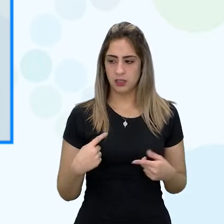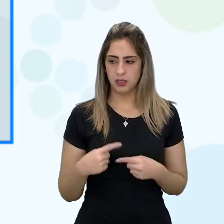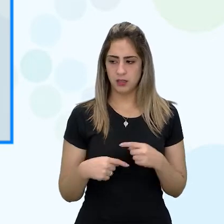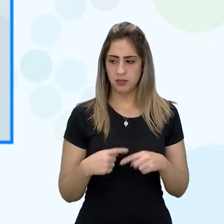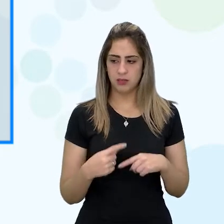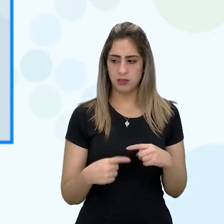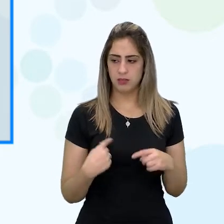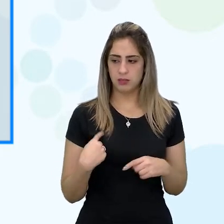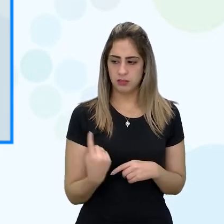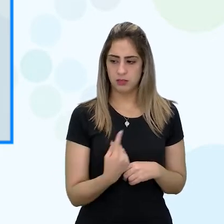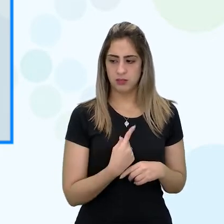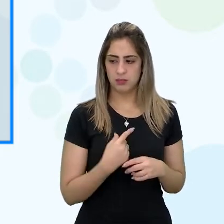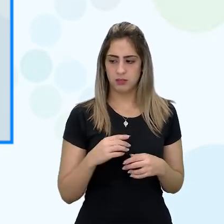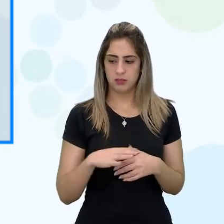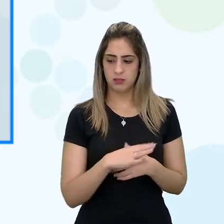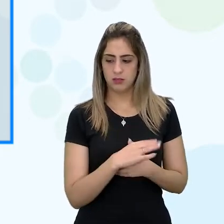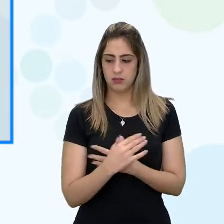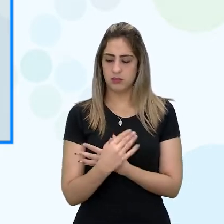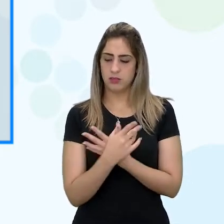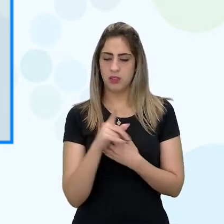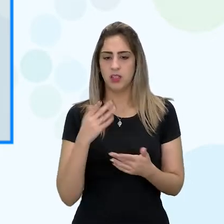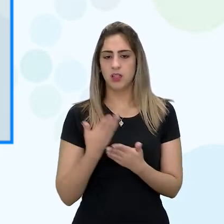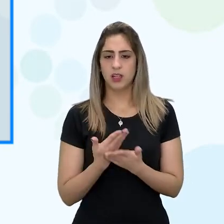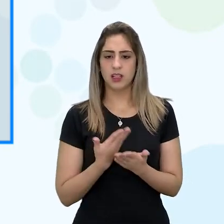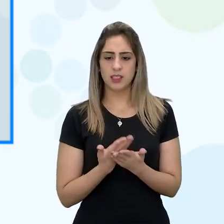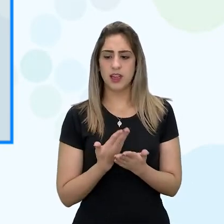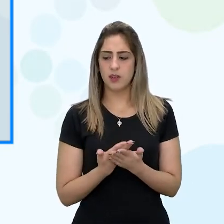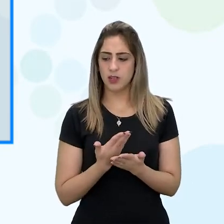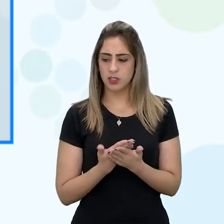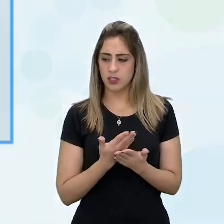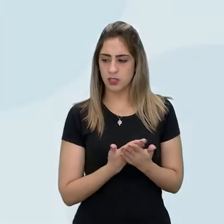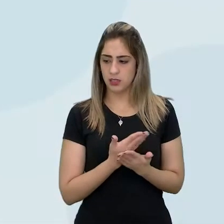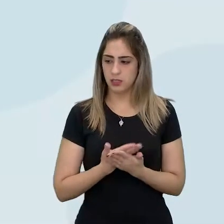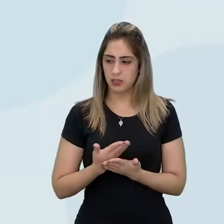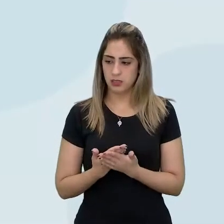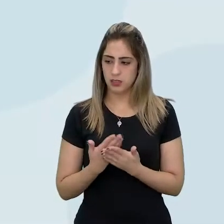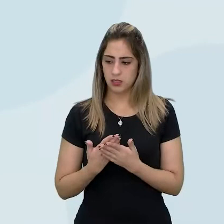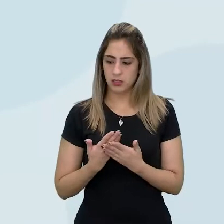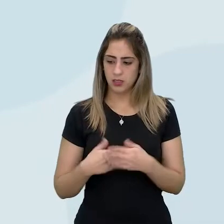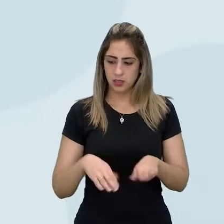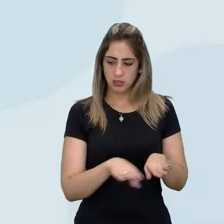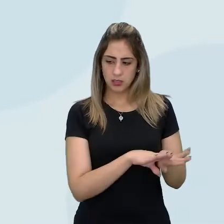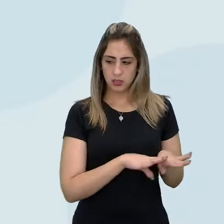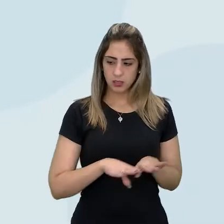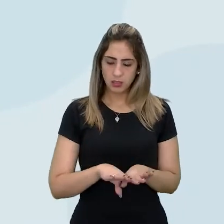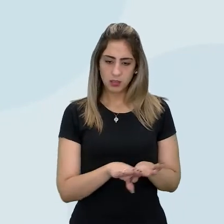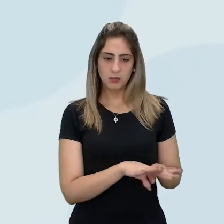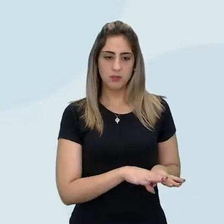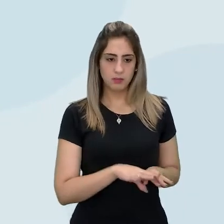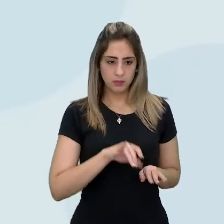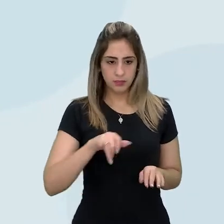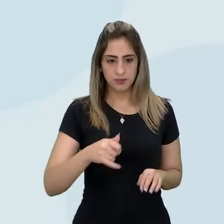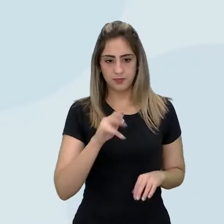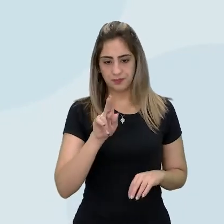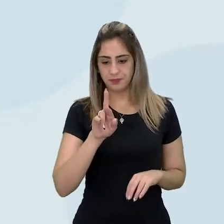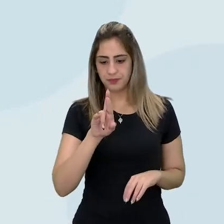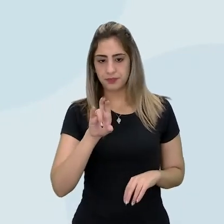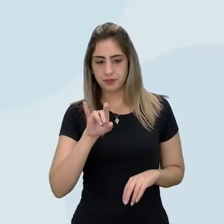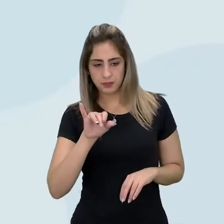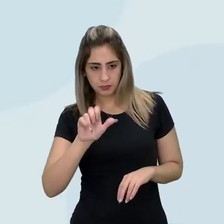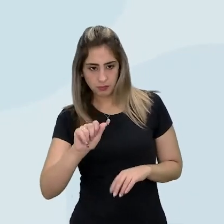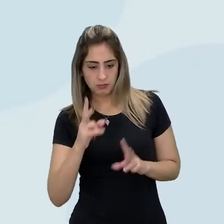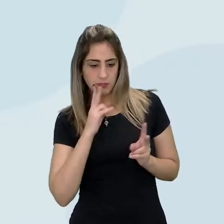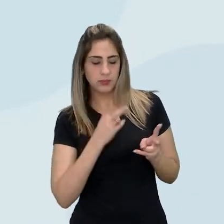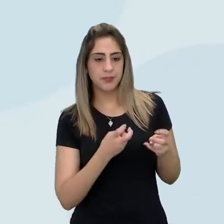diferentes áreas que foram estudadas, como Cubatão, Cananéia e Jureia,